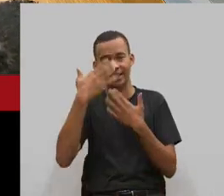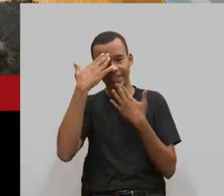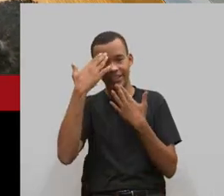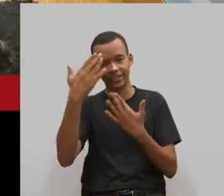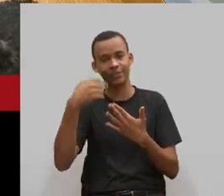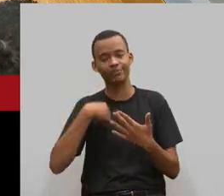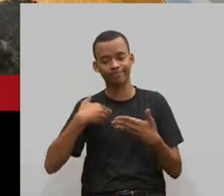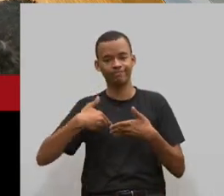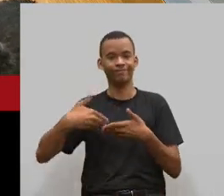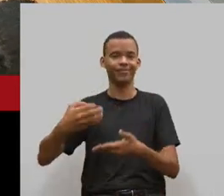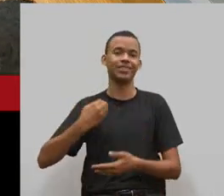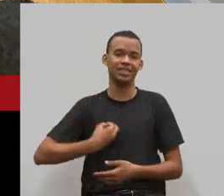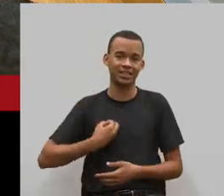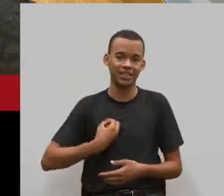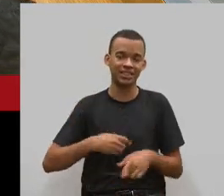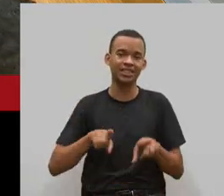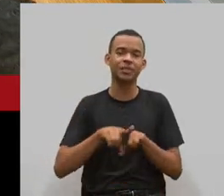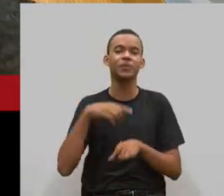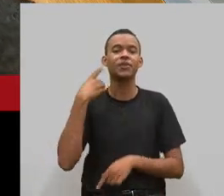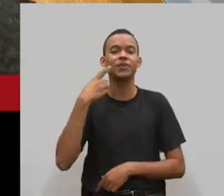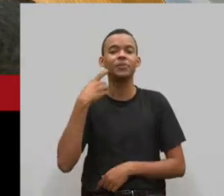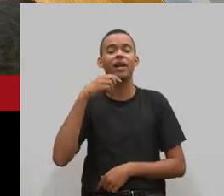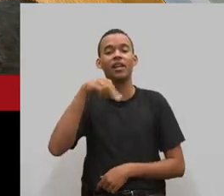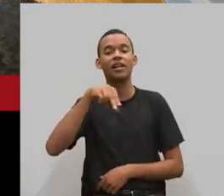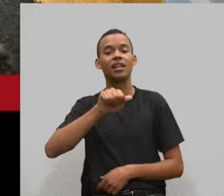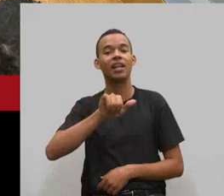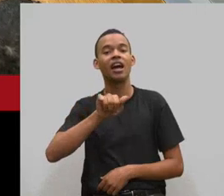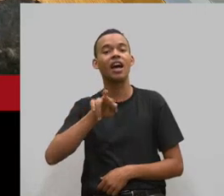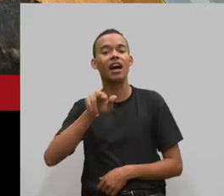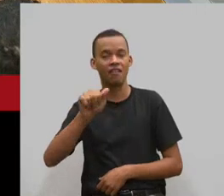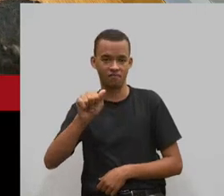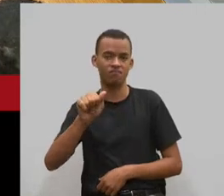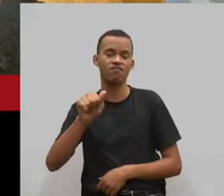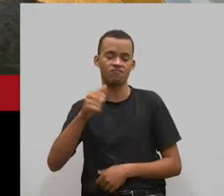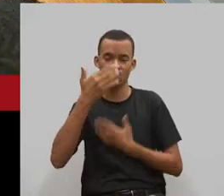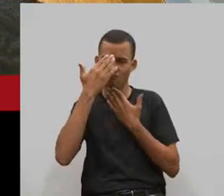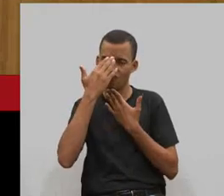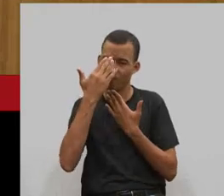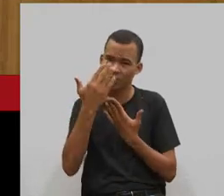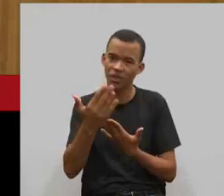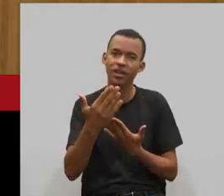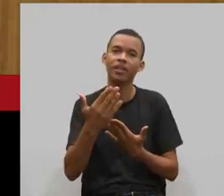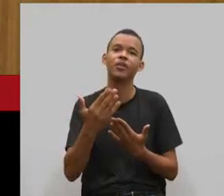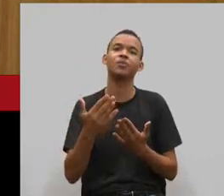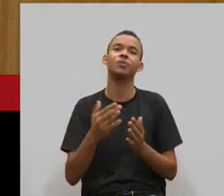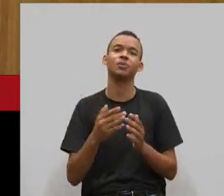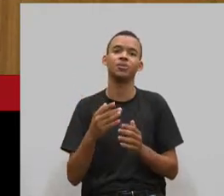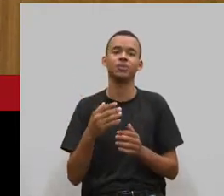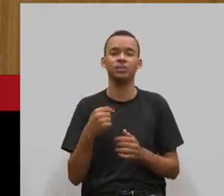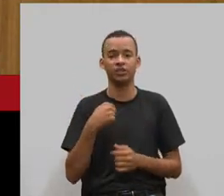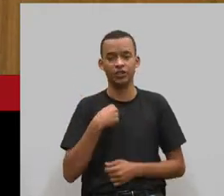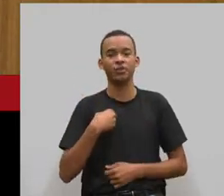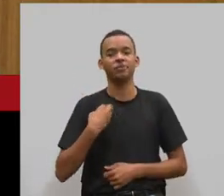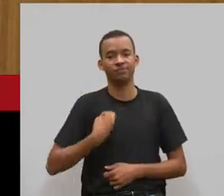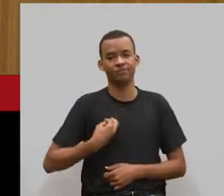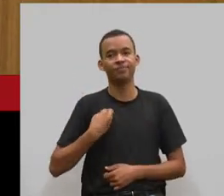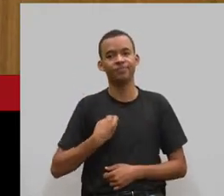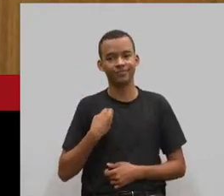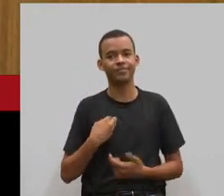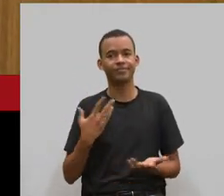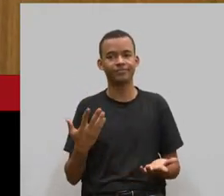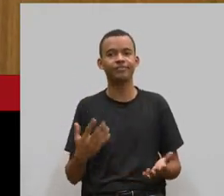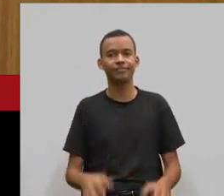agradecer por por eu poder estar aqui ter ess condição de estar aqui